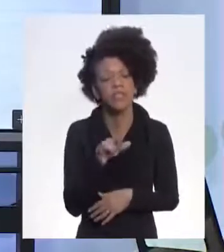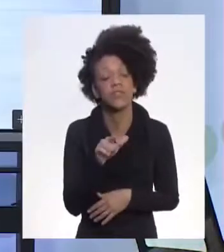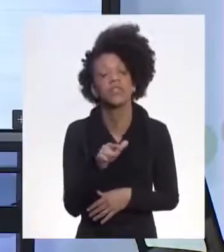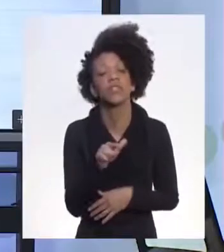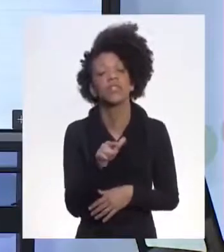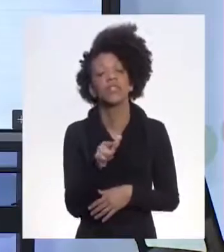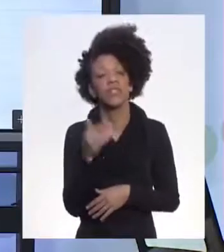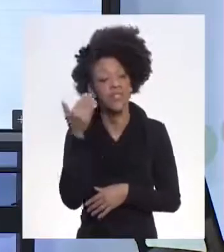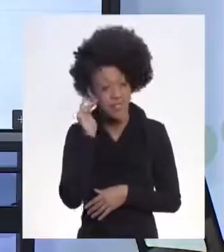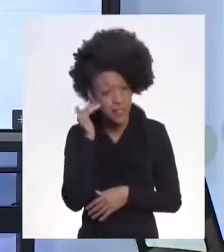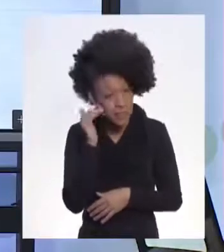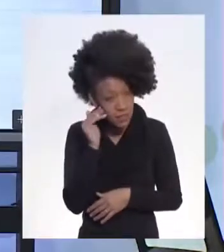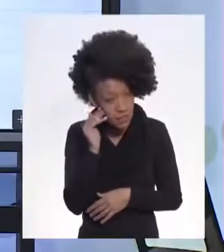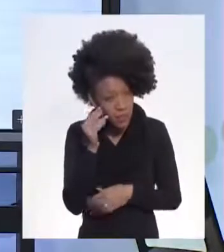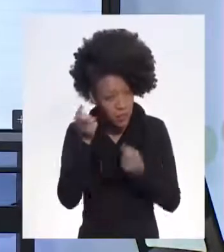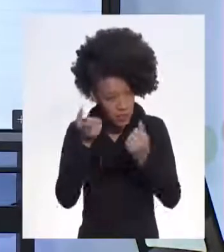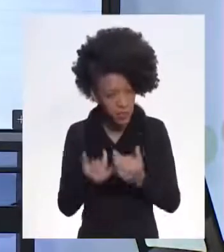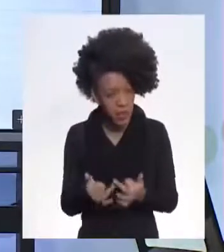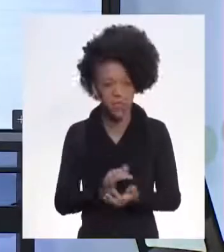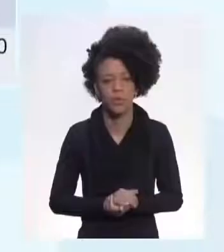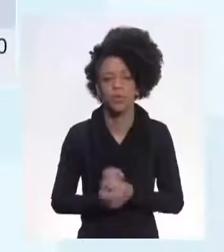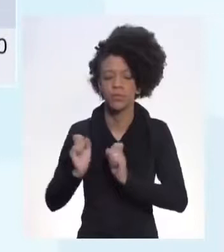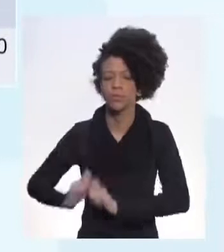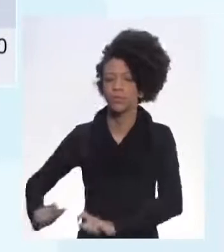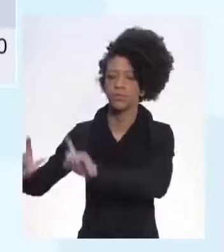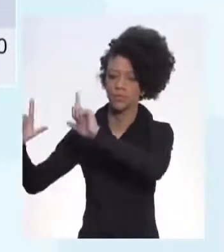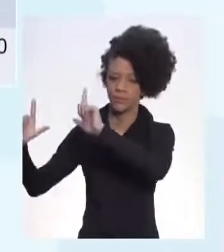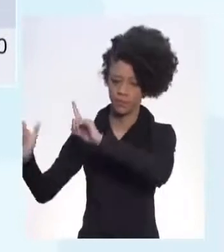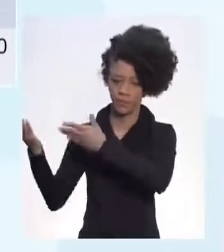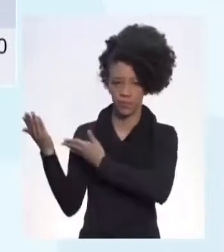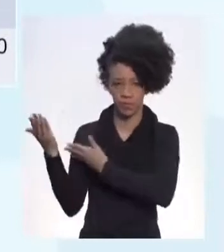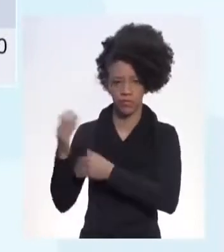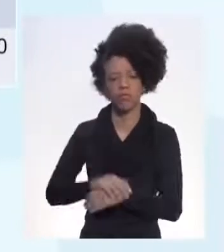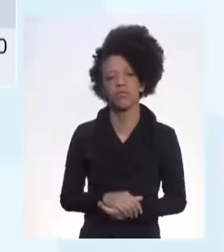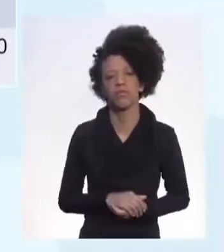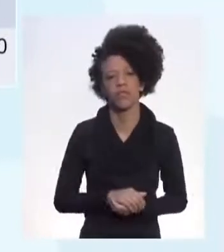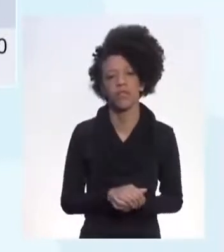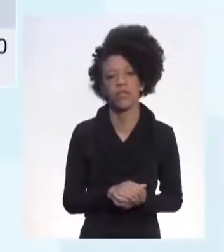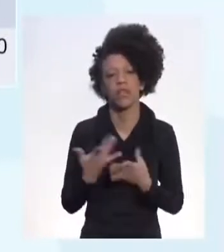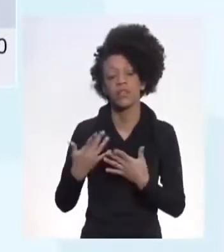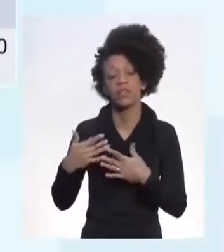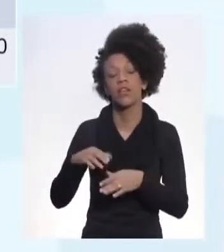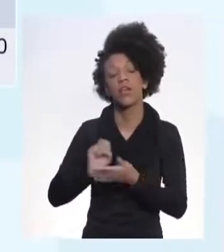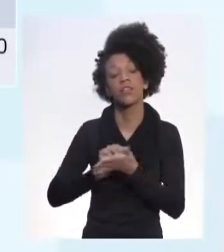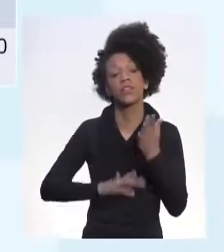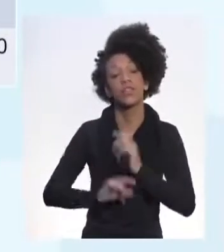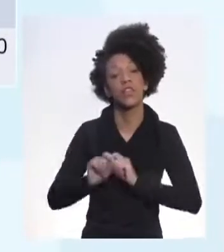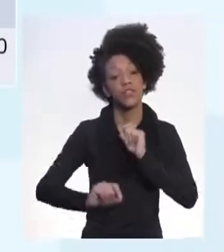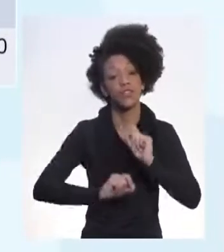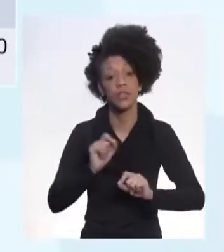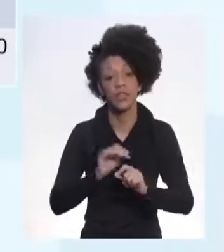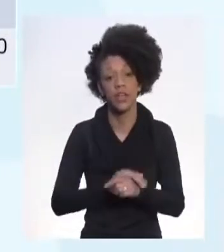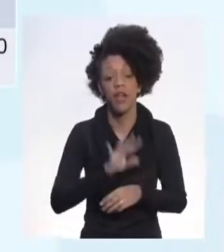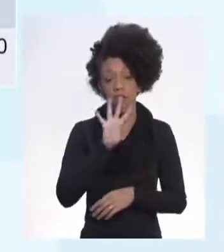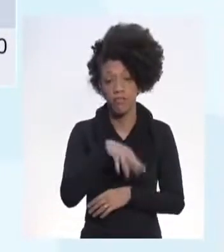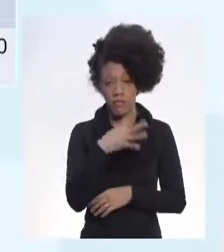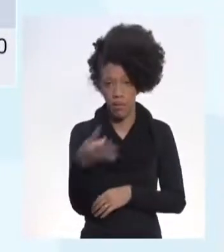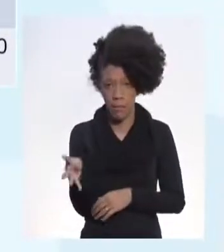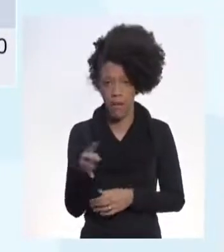conseguiram enxergar essa relação. Na telinha de vocês vai aparecer a atividade. Então, a atividade é a seguinte. Na tabela a